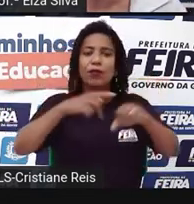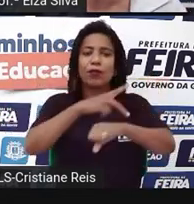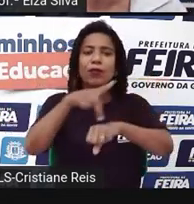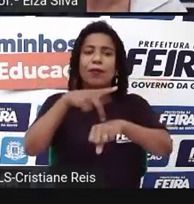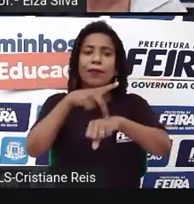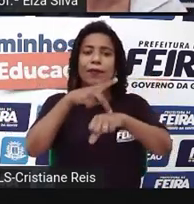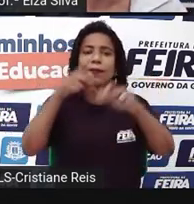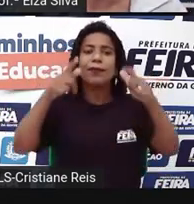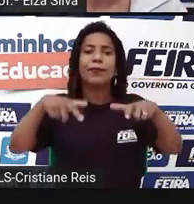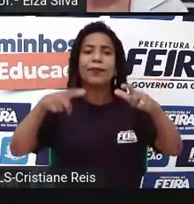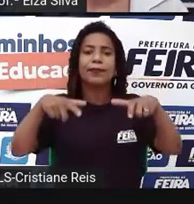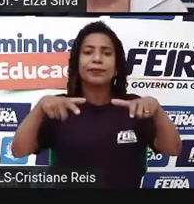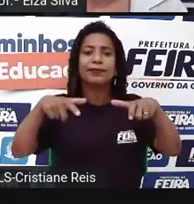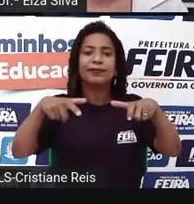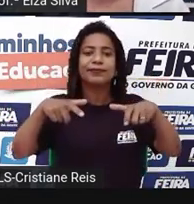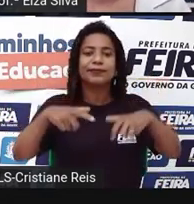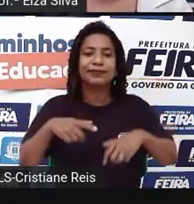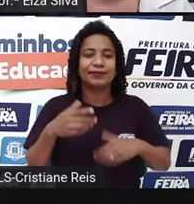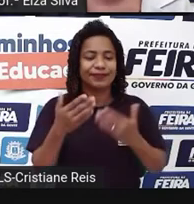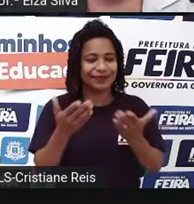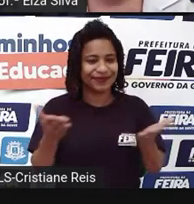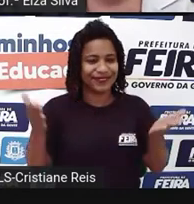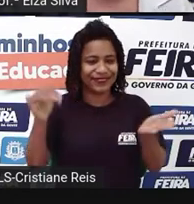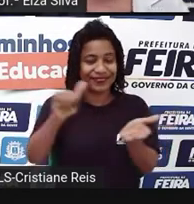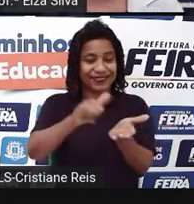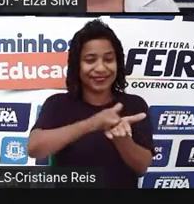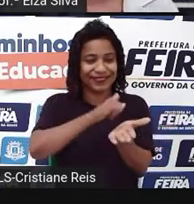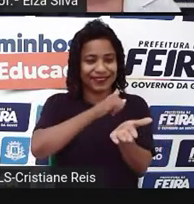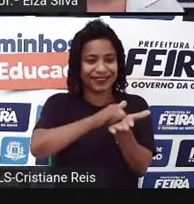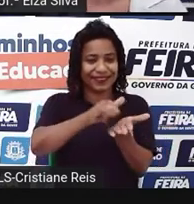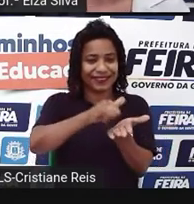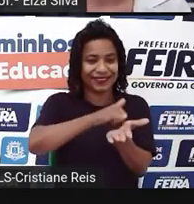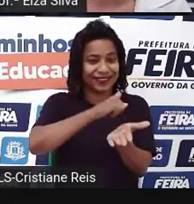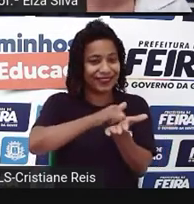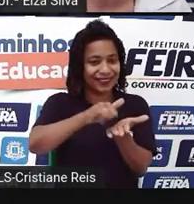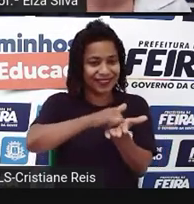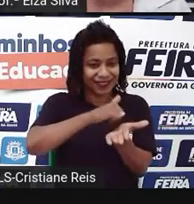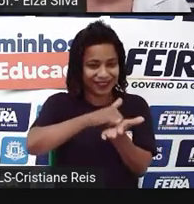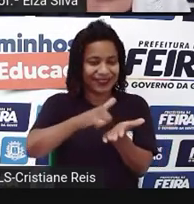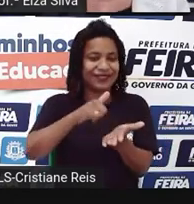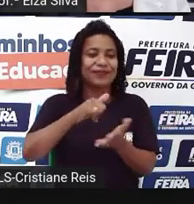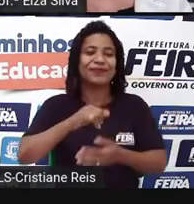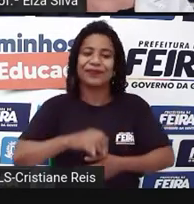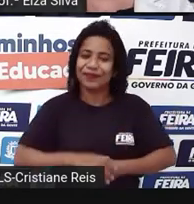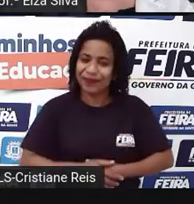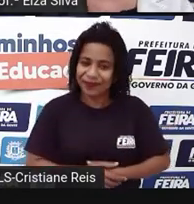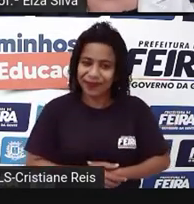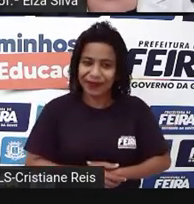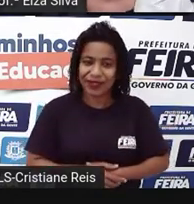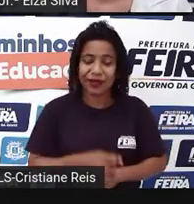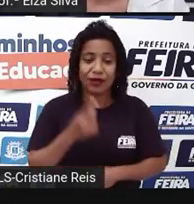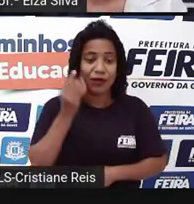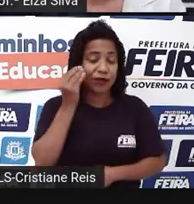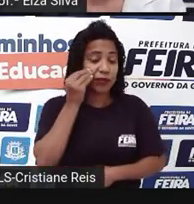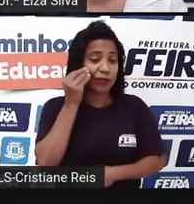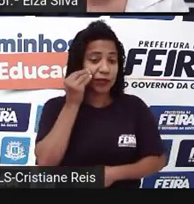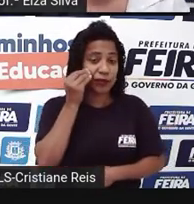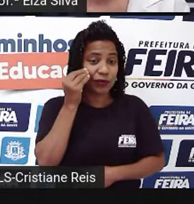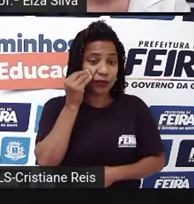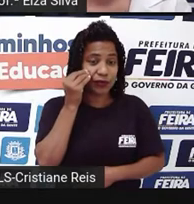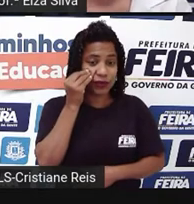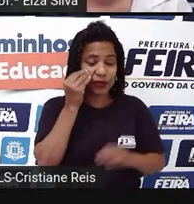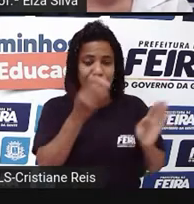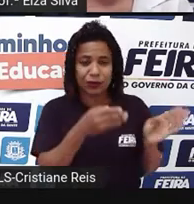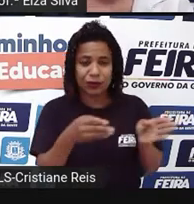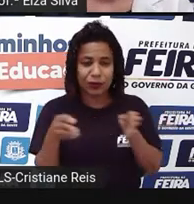localizada? Olha aqui, New York City, na cidade de Nova York. Então, eu vou mostrar para vocês, agora no